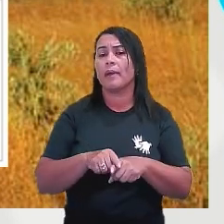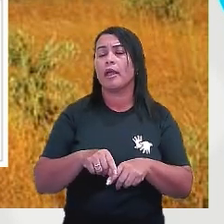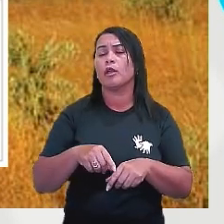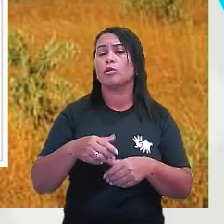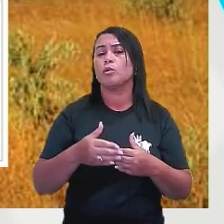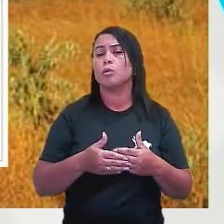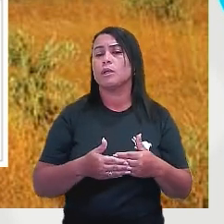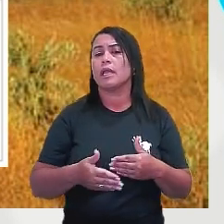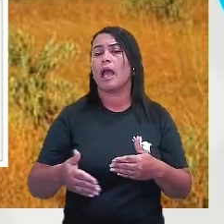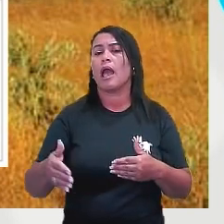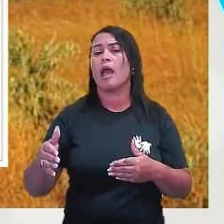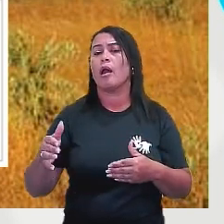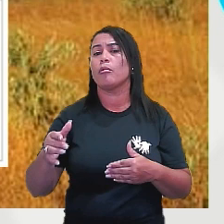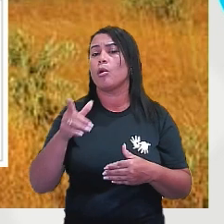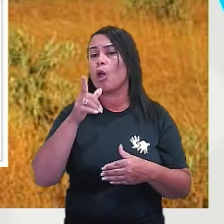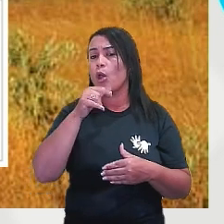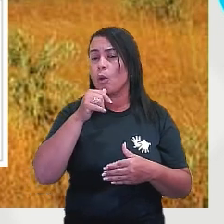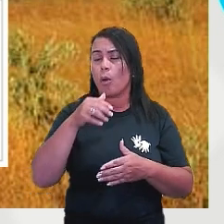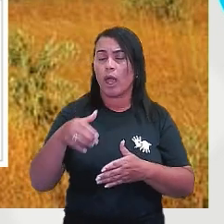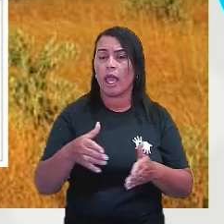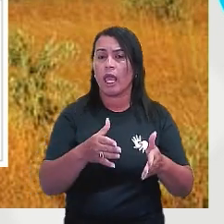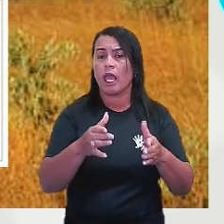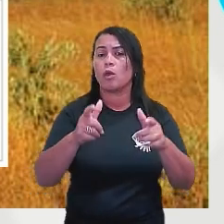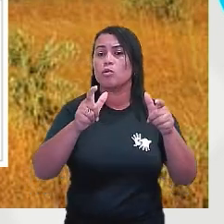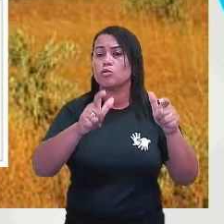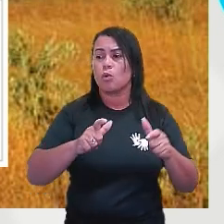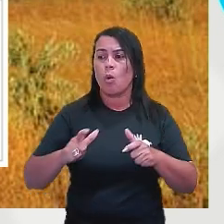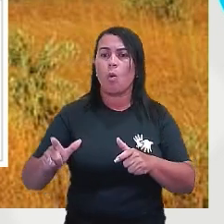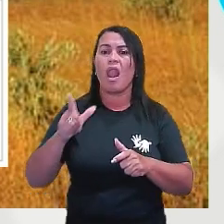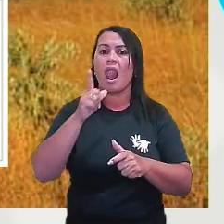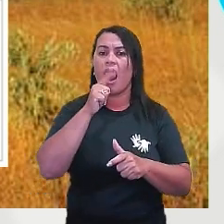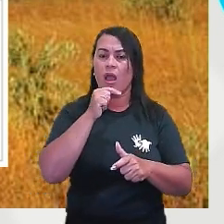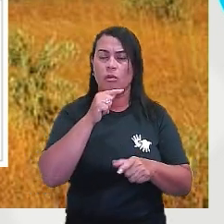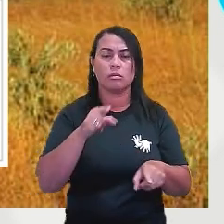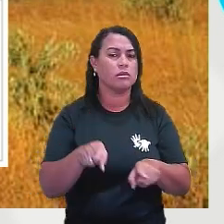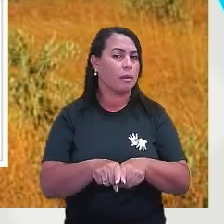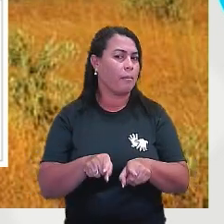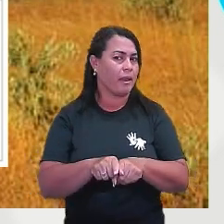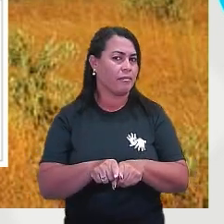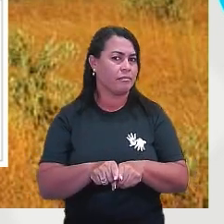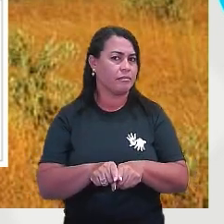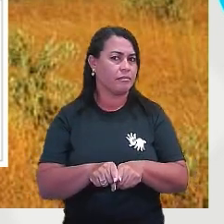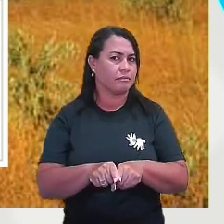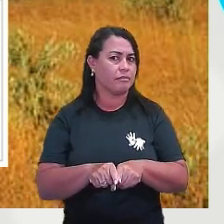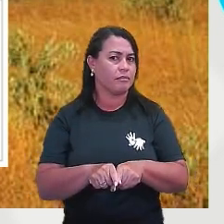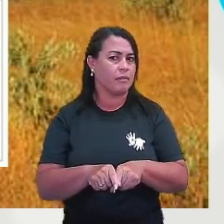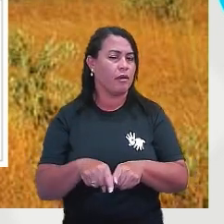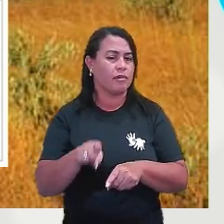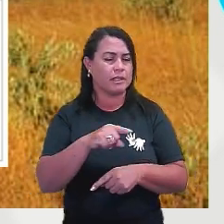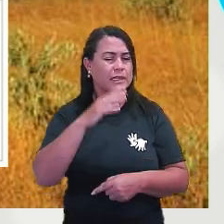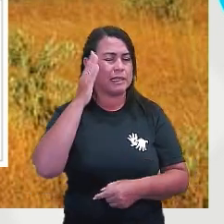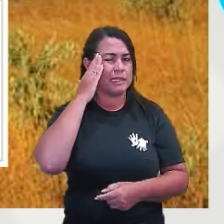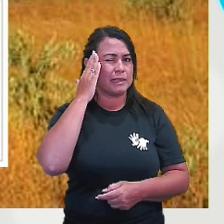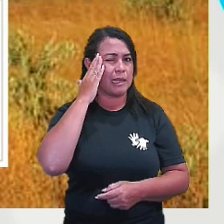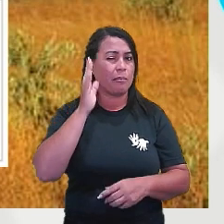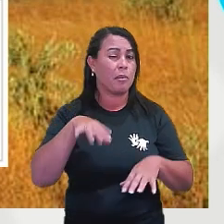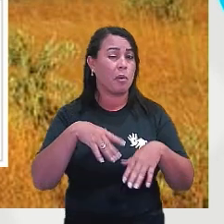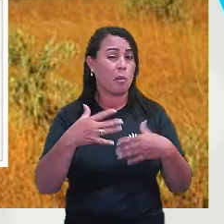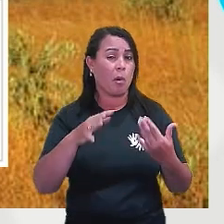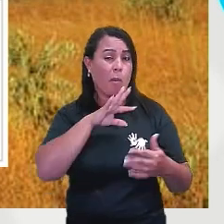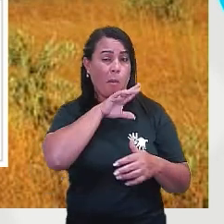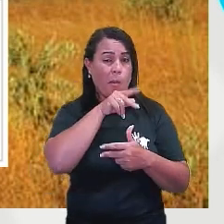tempo dentro de rios ou lagos. Você sabe de que animal eu estou